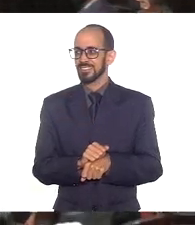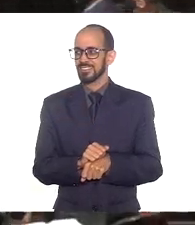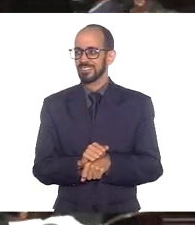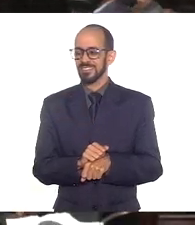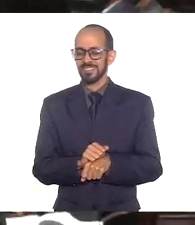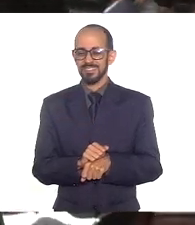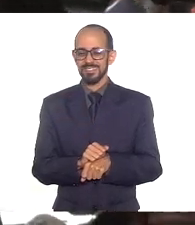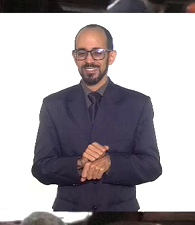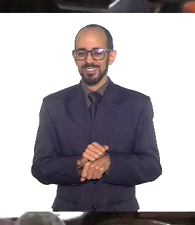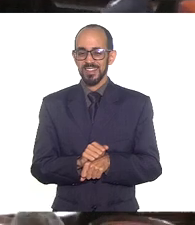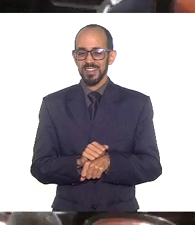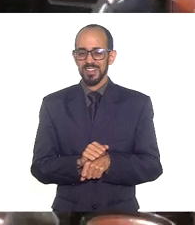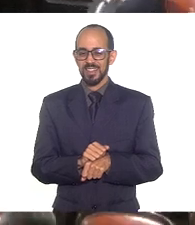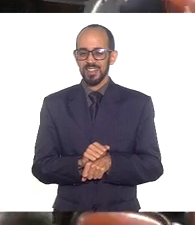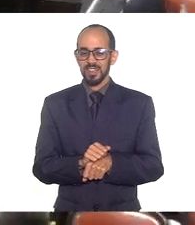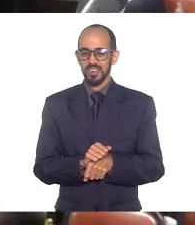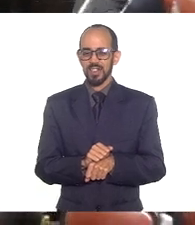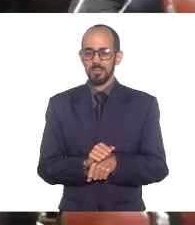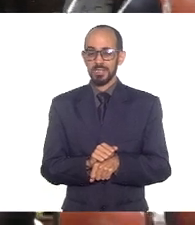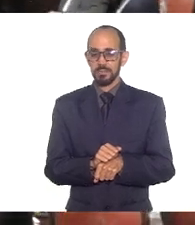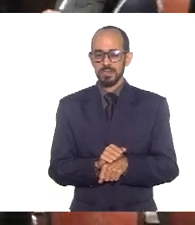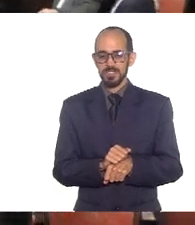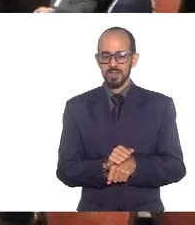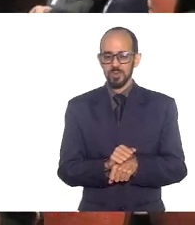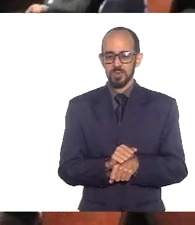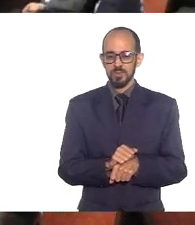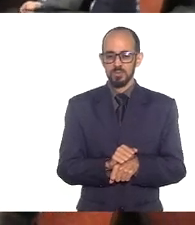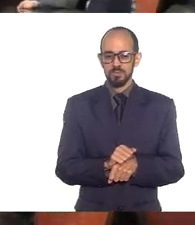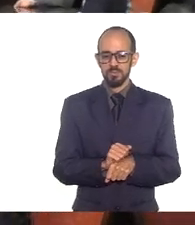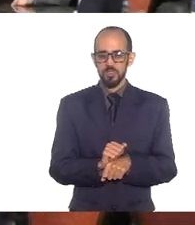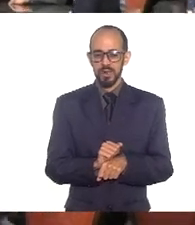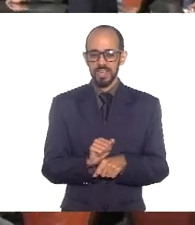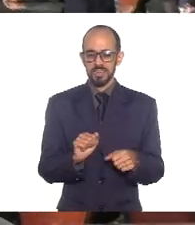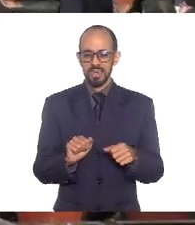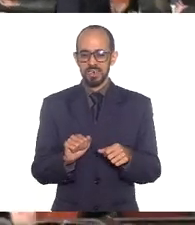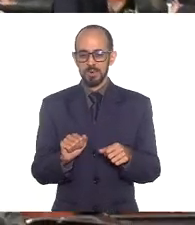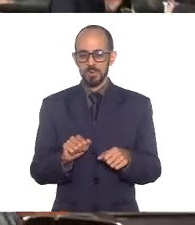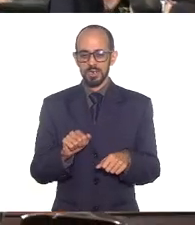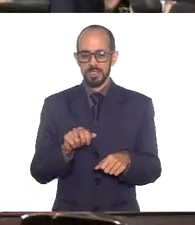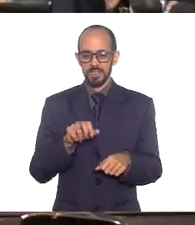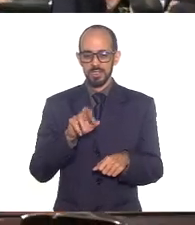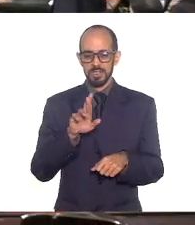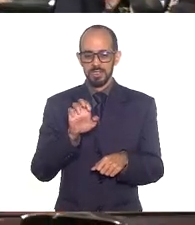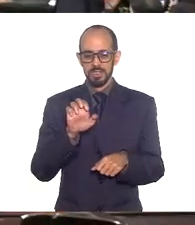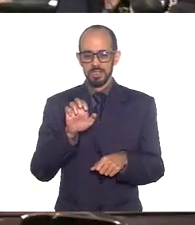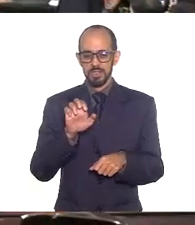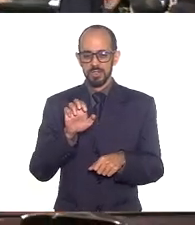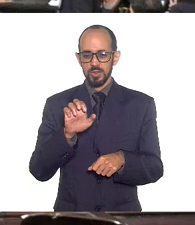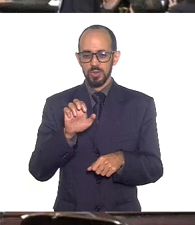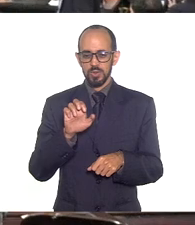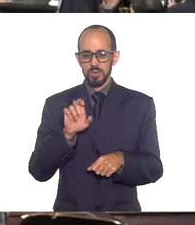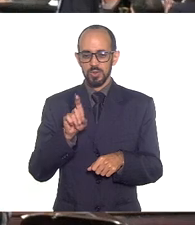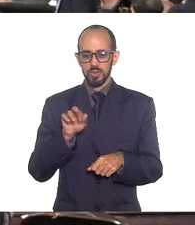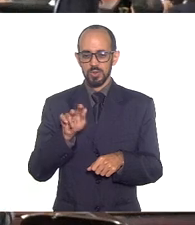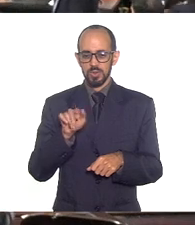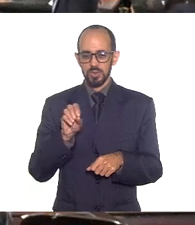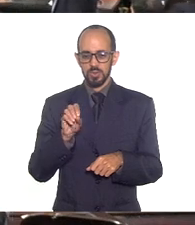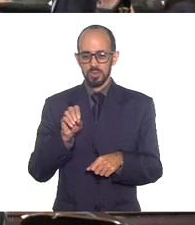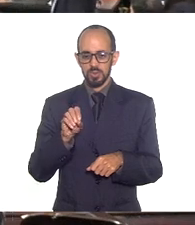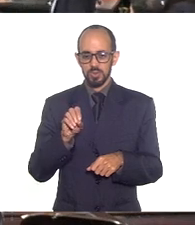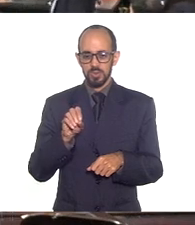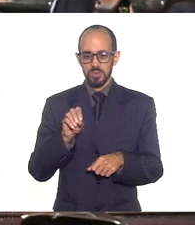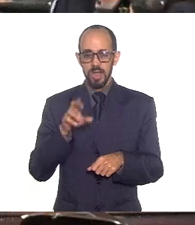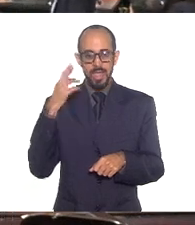damas Deputado a Renata depois de pintado Amorim e vamos também a tela tela e o direito